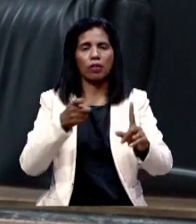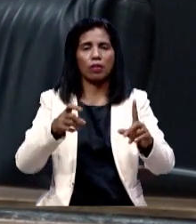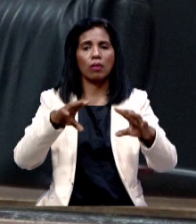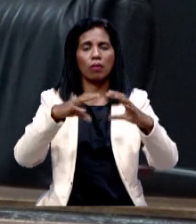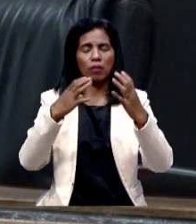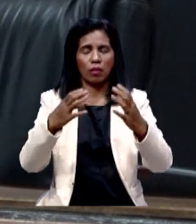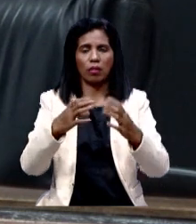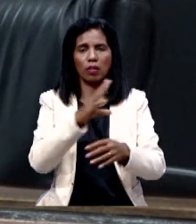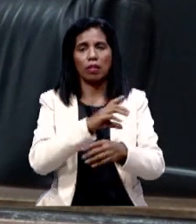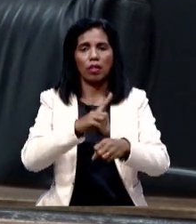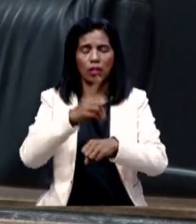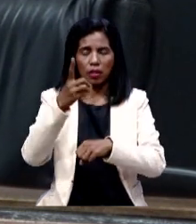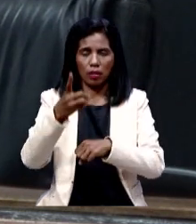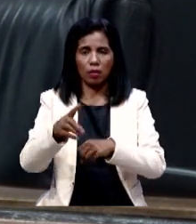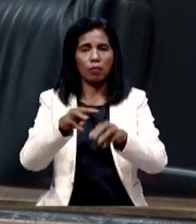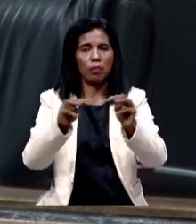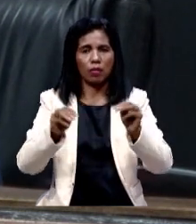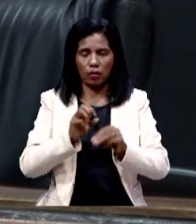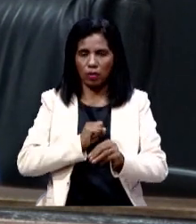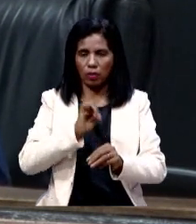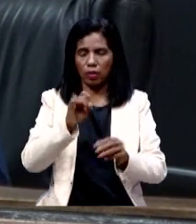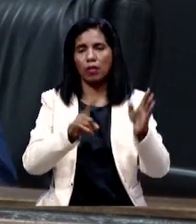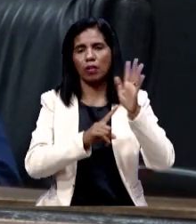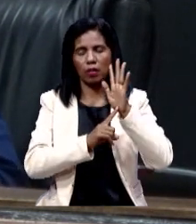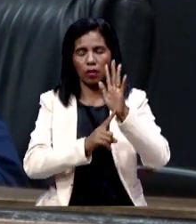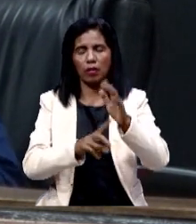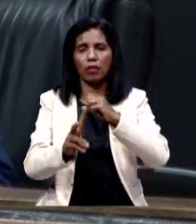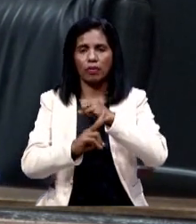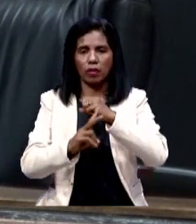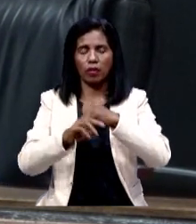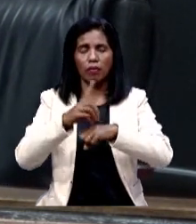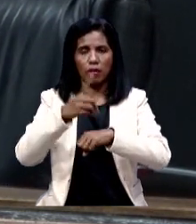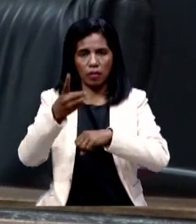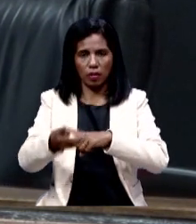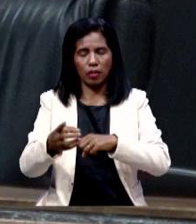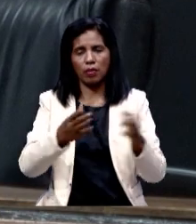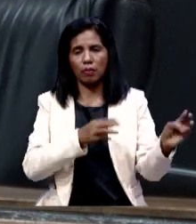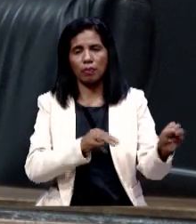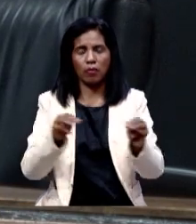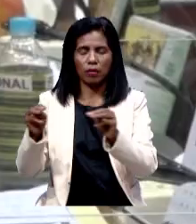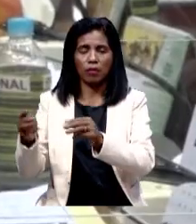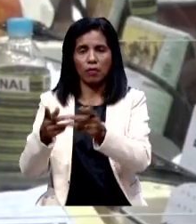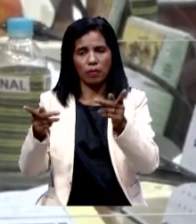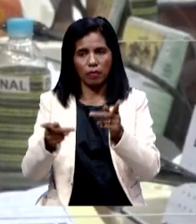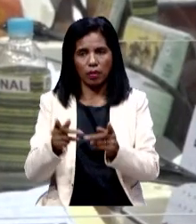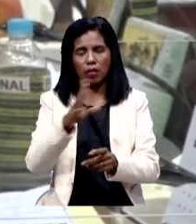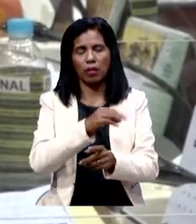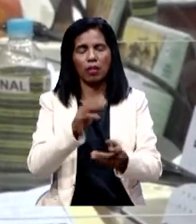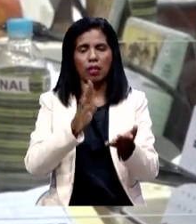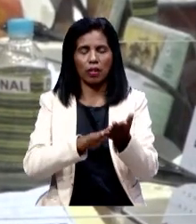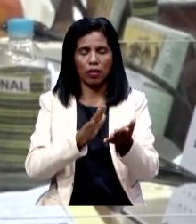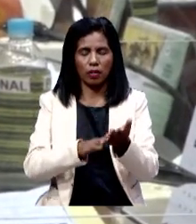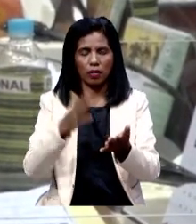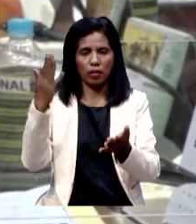gestão risco desastre município Covalima Hatudu, vítima inundação nebe evacua ba centro evacuação e a escola